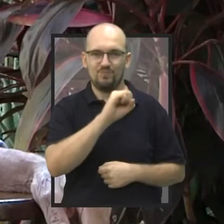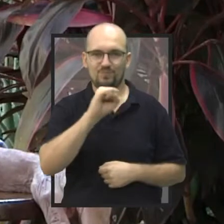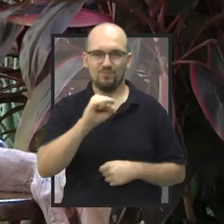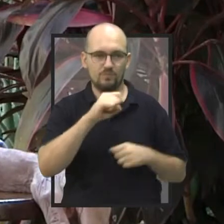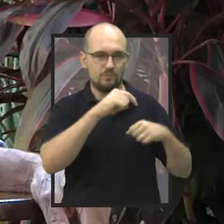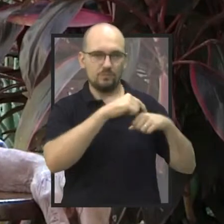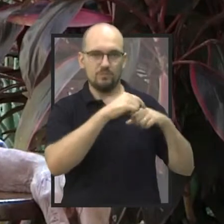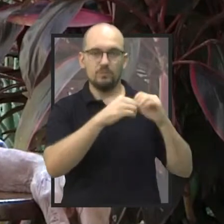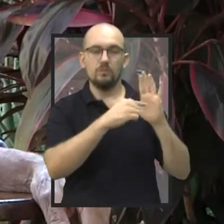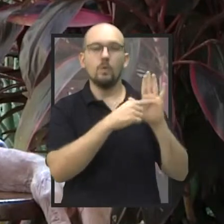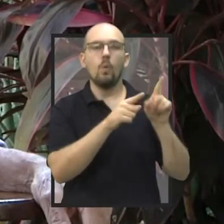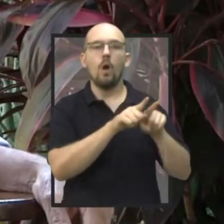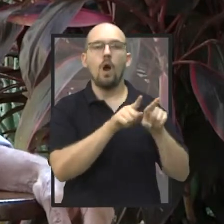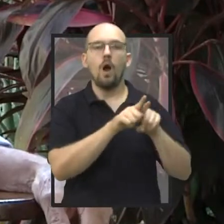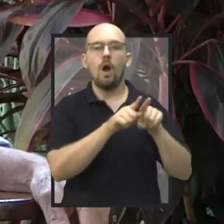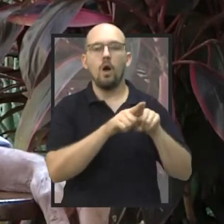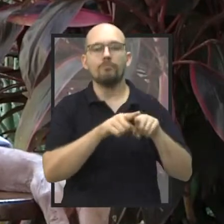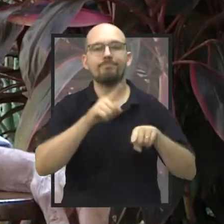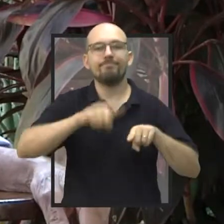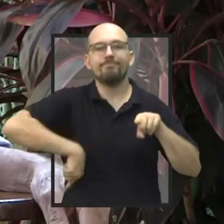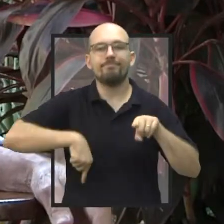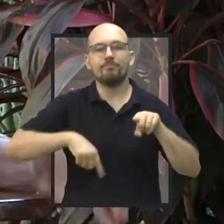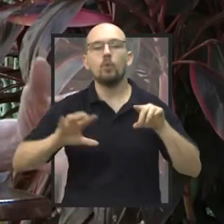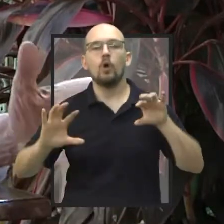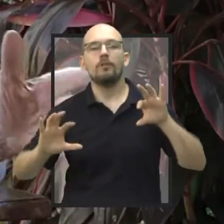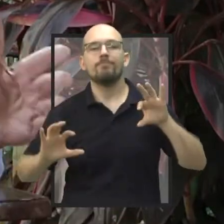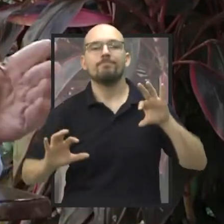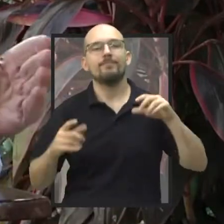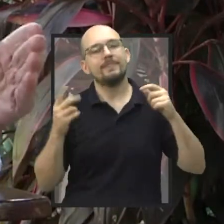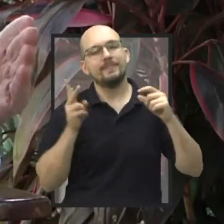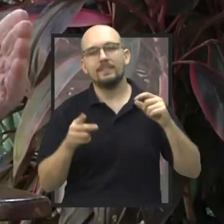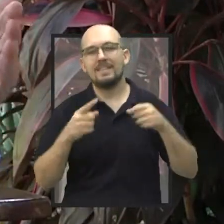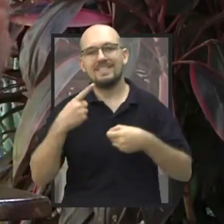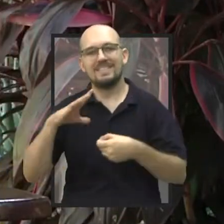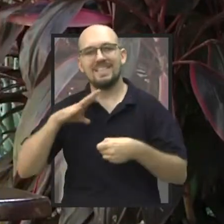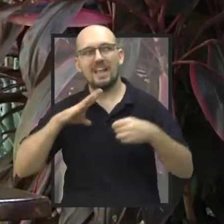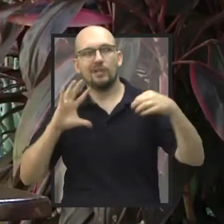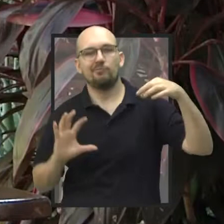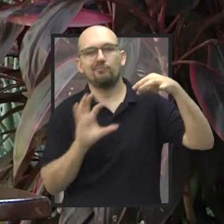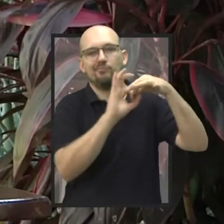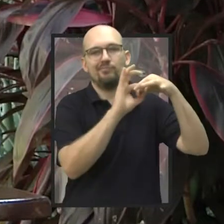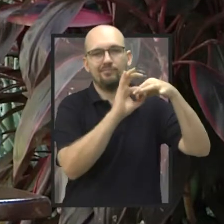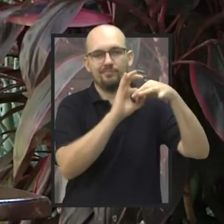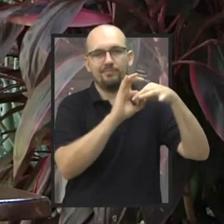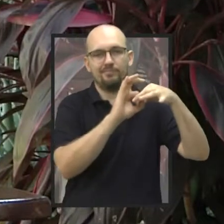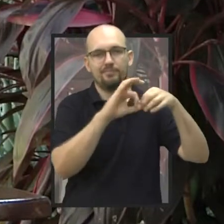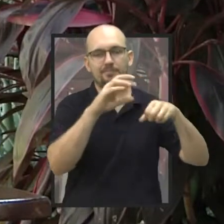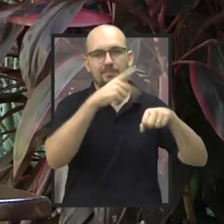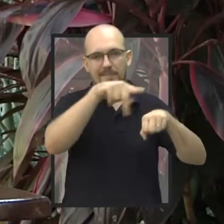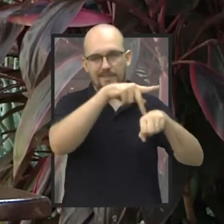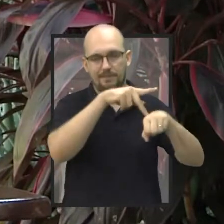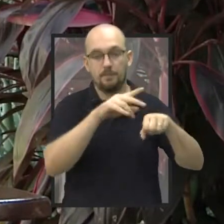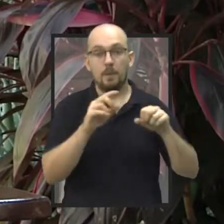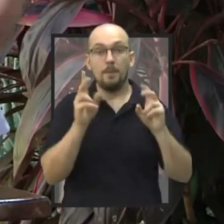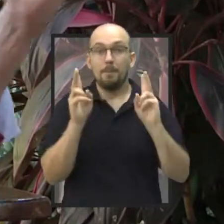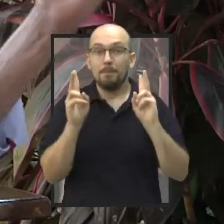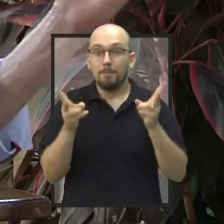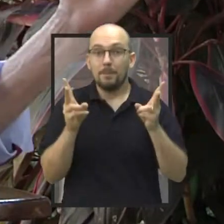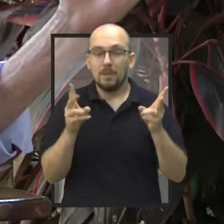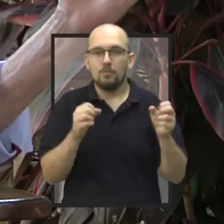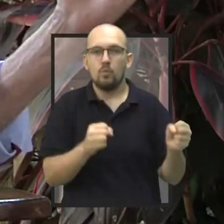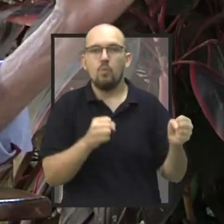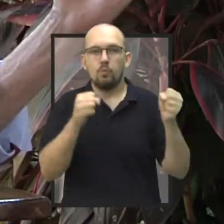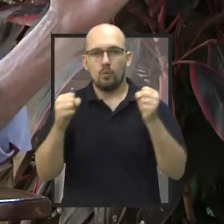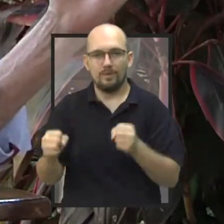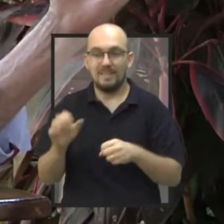ter legado autonomia municipal. Então, veja bem, o mesmo poder que tem o Estado tem o município, o mesmo poder